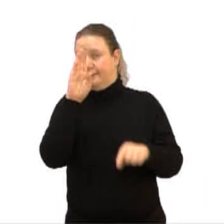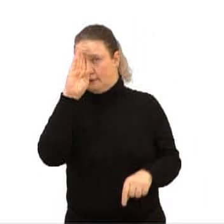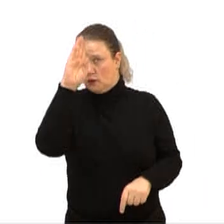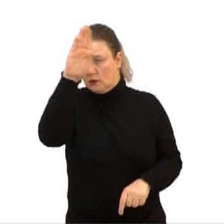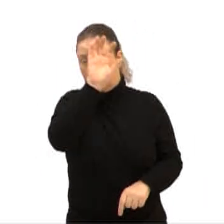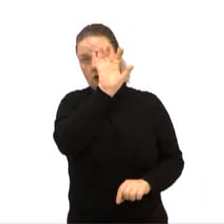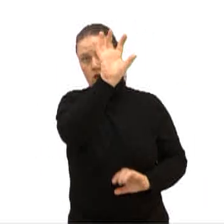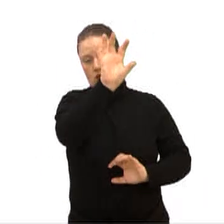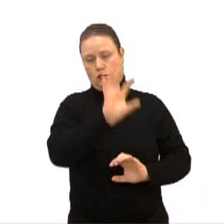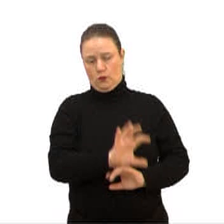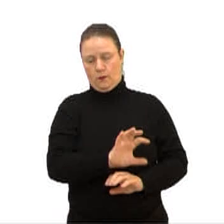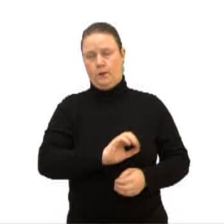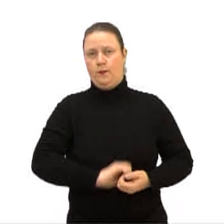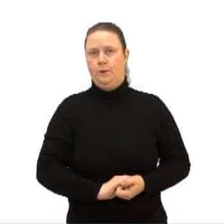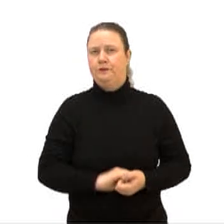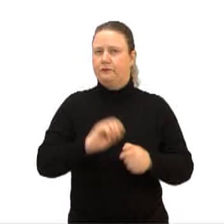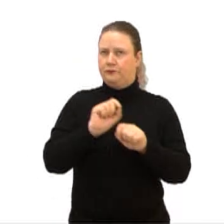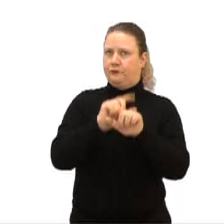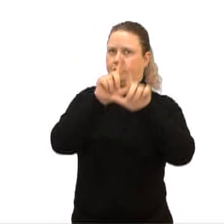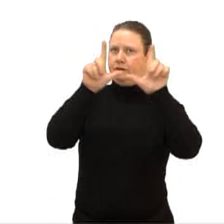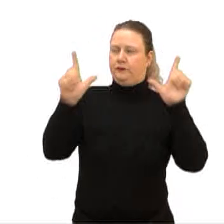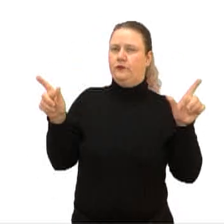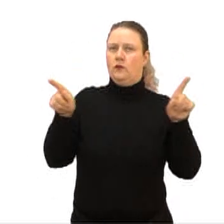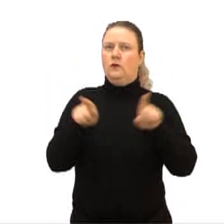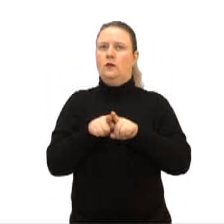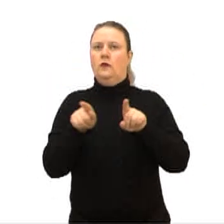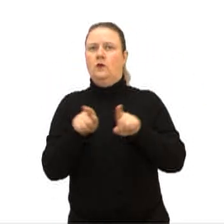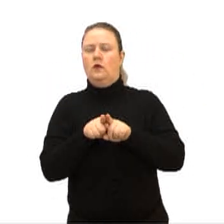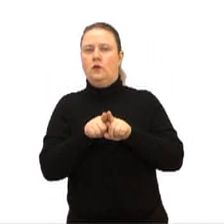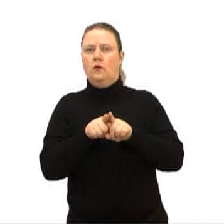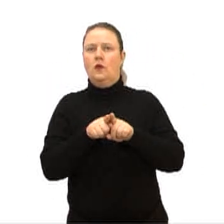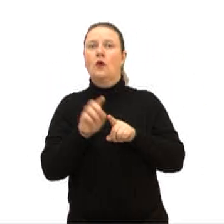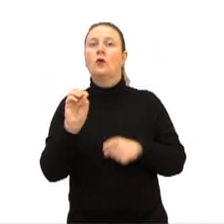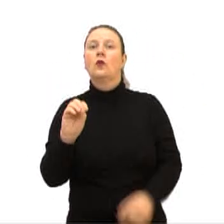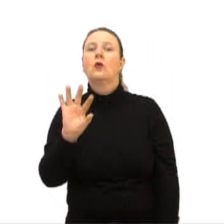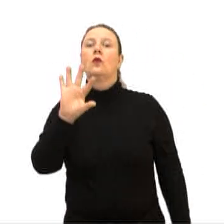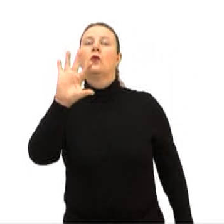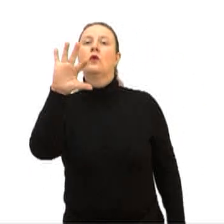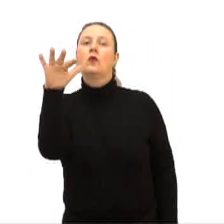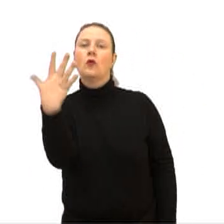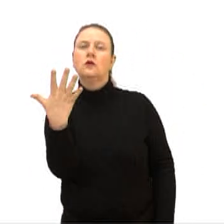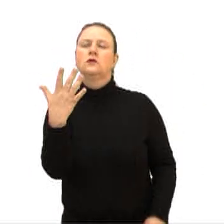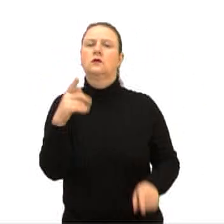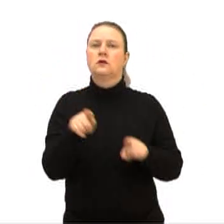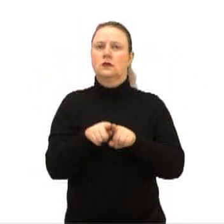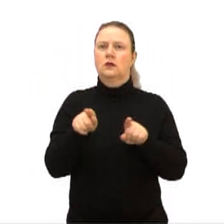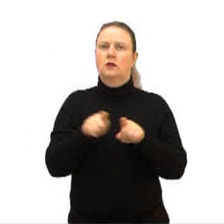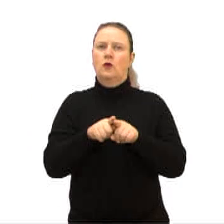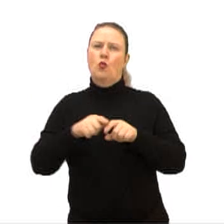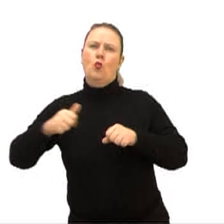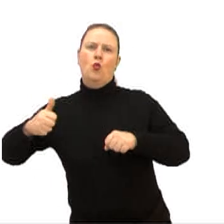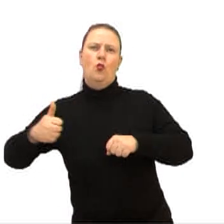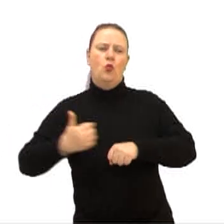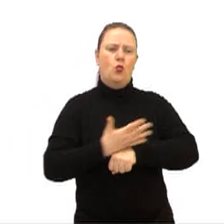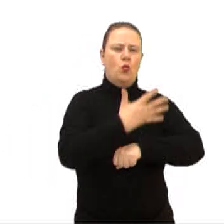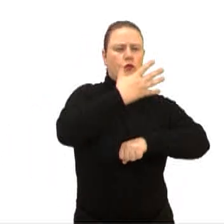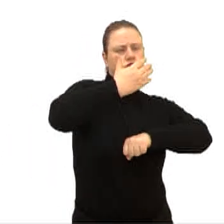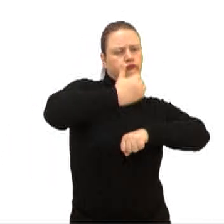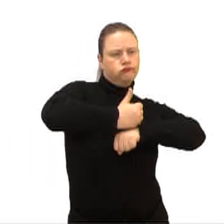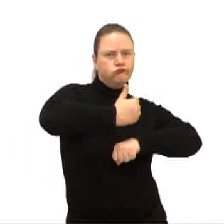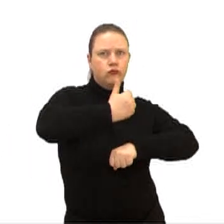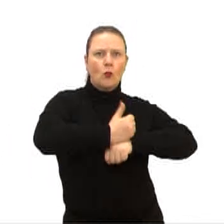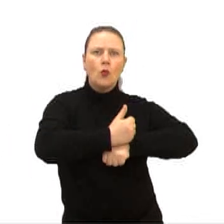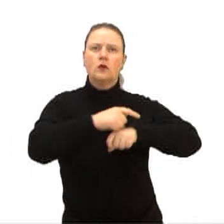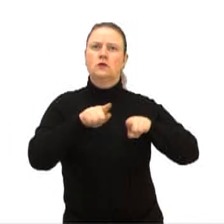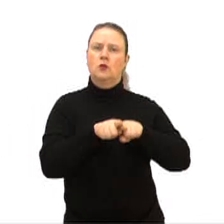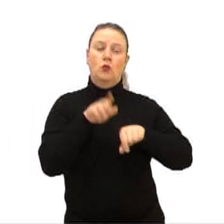dessa região. E, logicamente, com o advento do tipo de mecanismo de colonização, sempre utilizaram uma